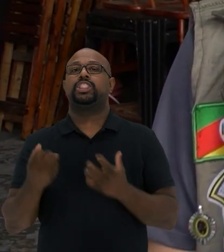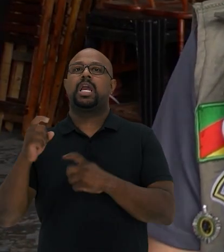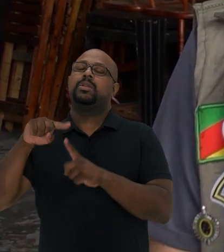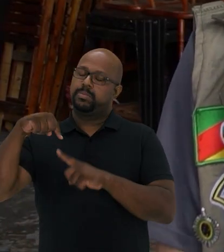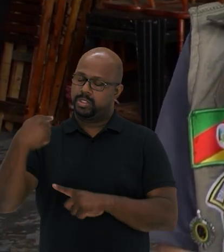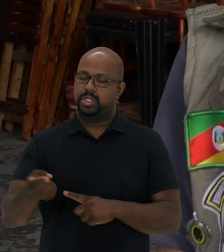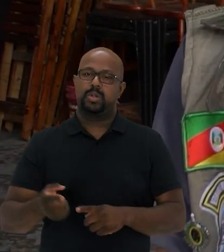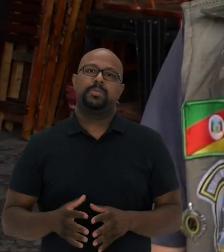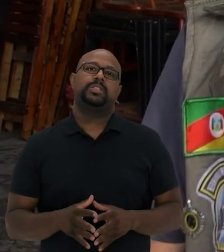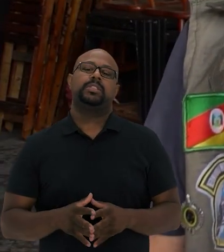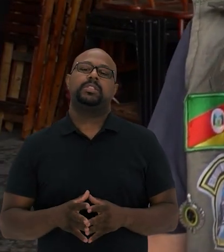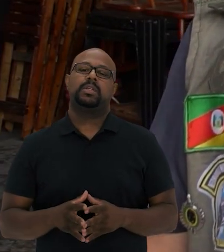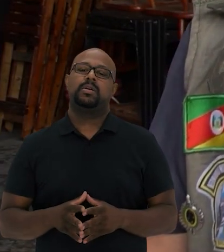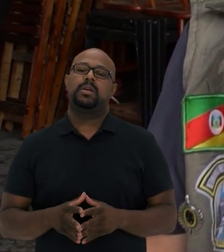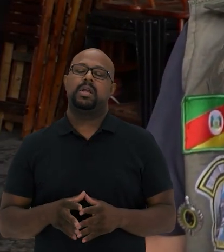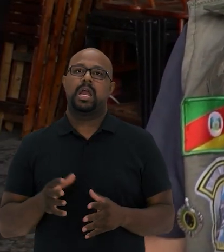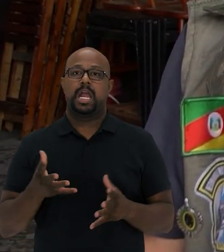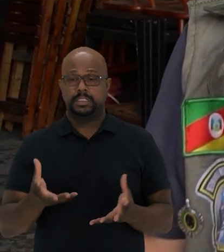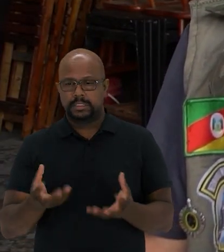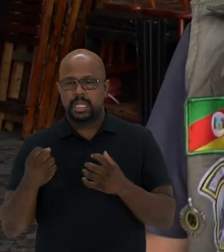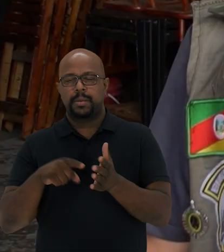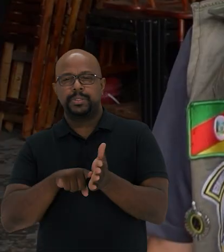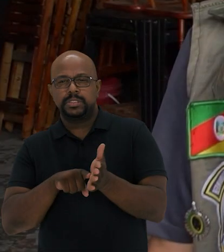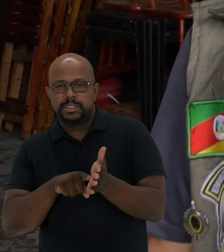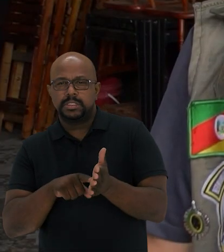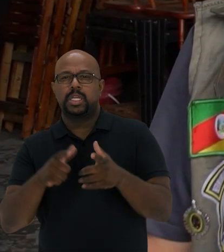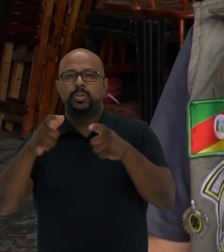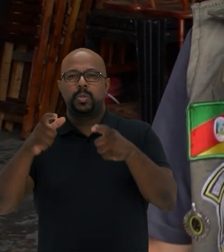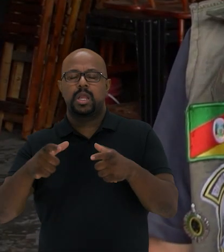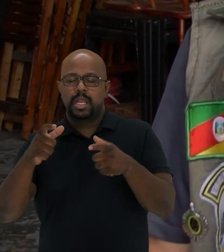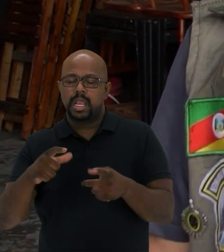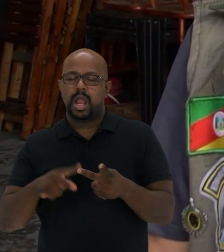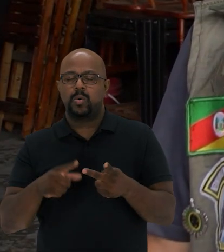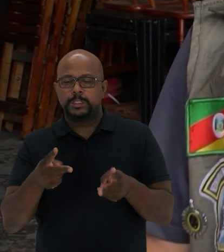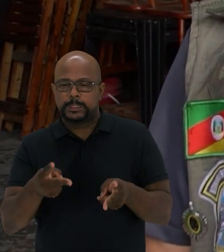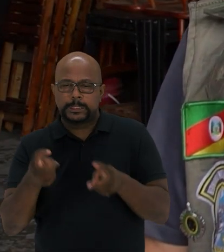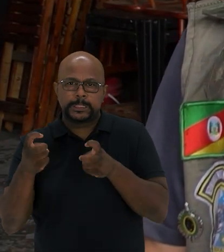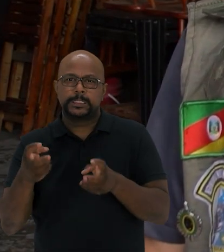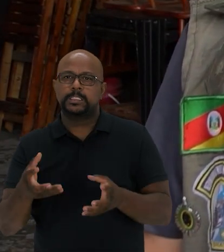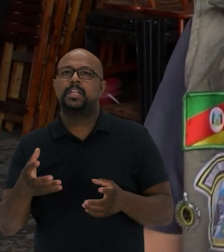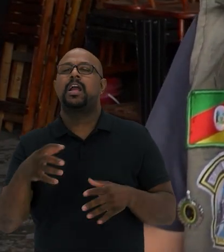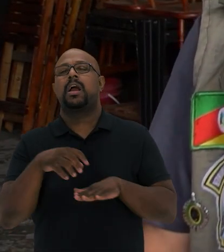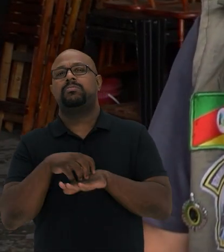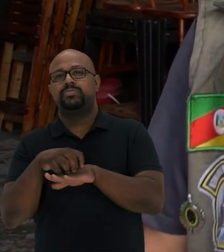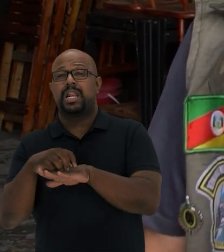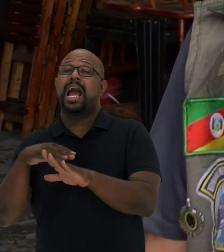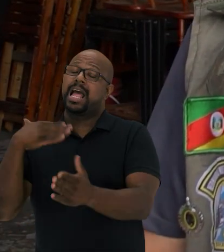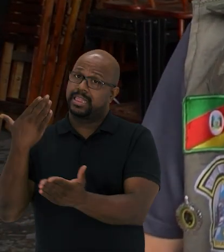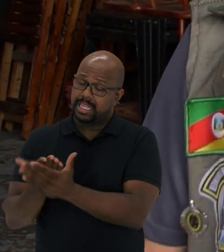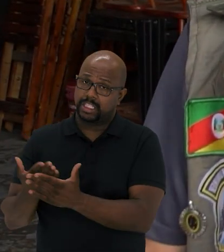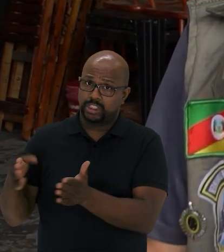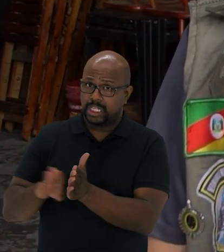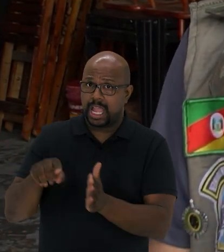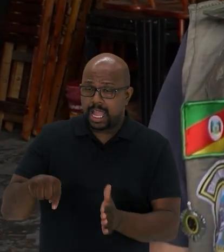retirado posteriormente, né? Então, a extração, a pesquisa de local, extração, frete,